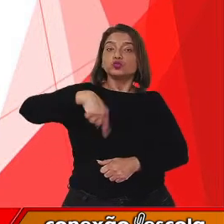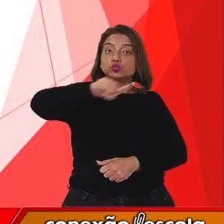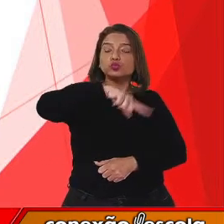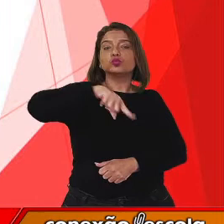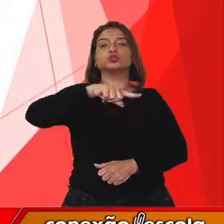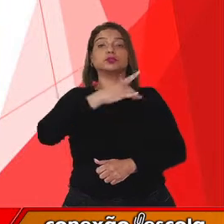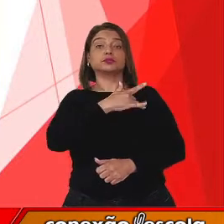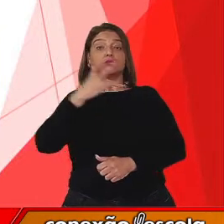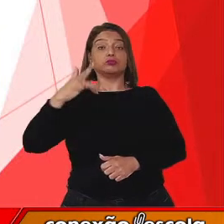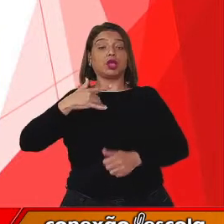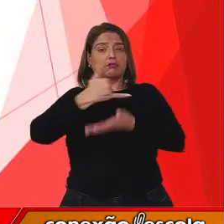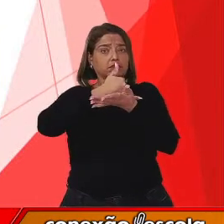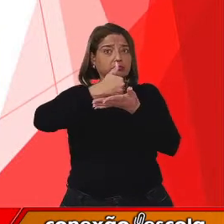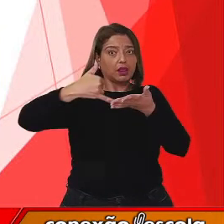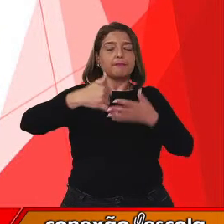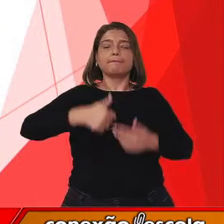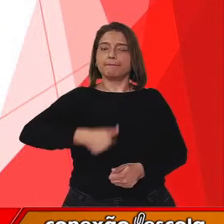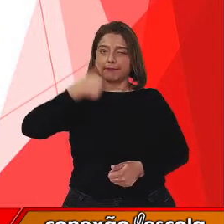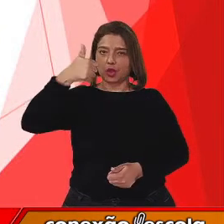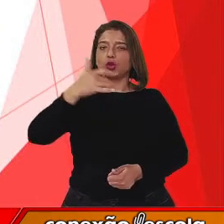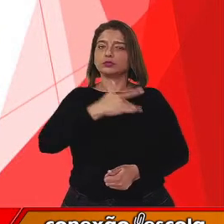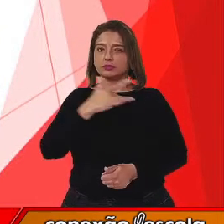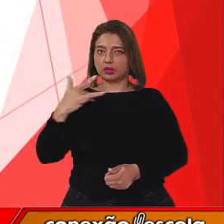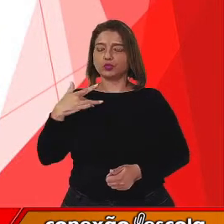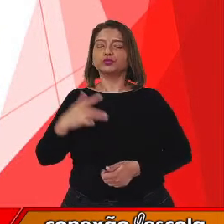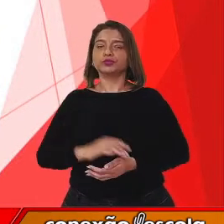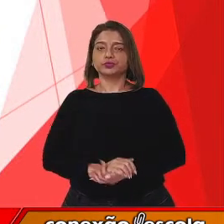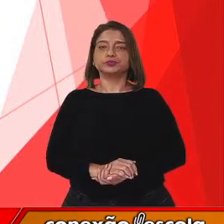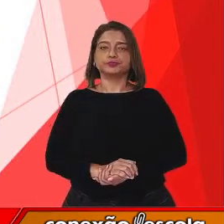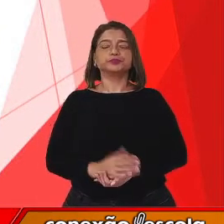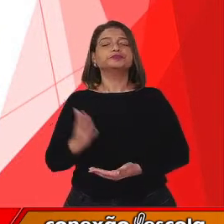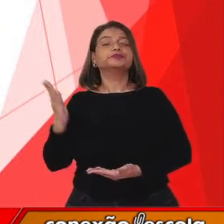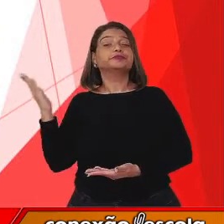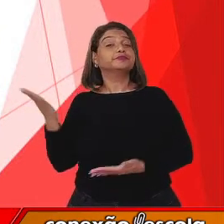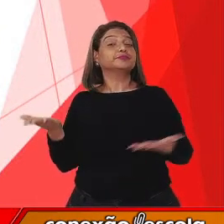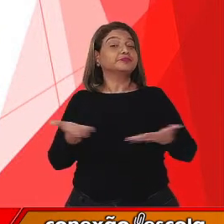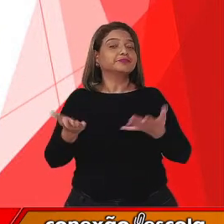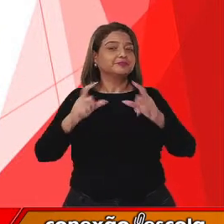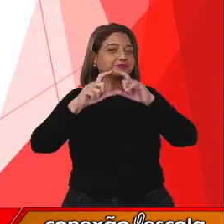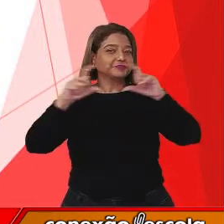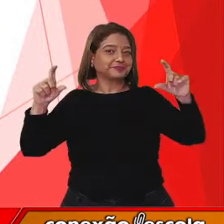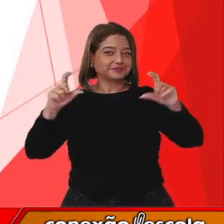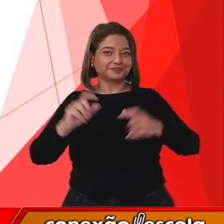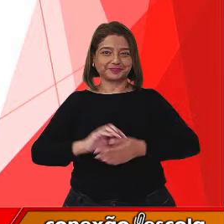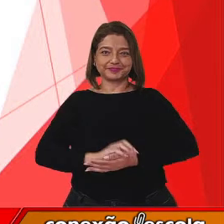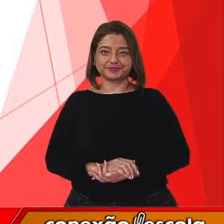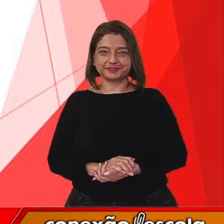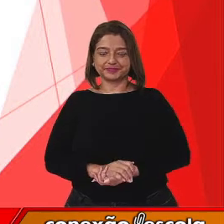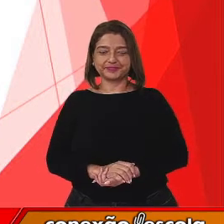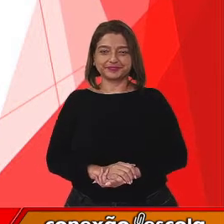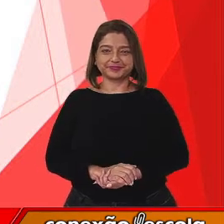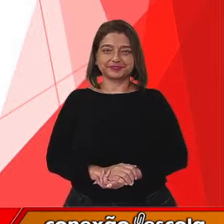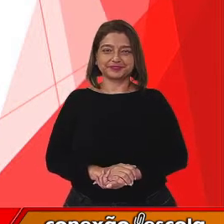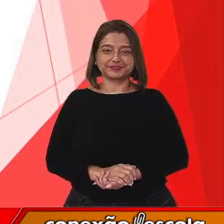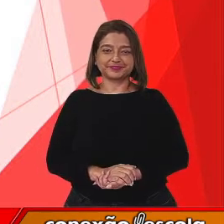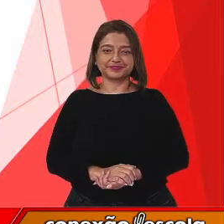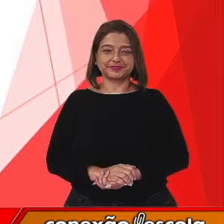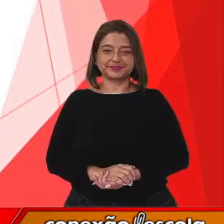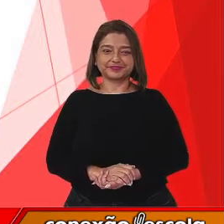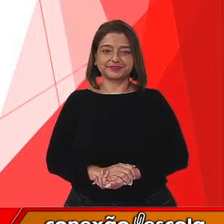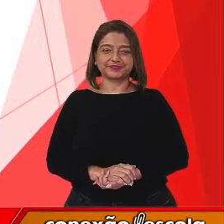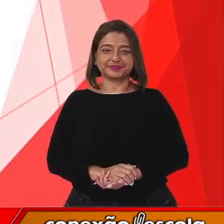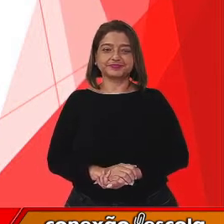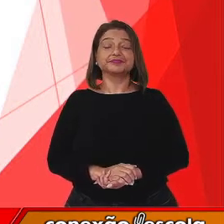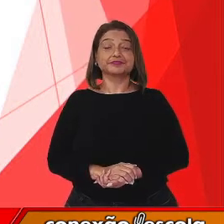branca, tá? Vamos limitar. Use healthy oil, like olive oil. Limit butter, avoid